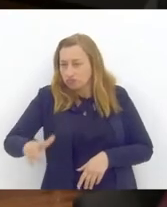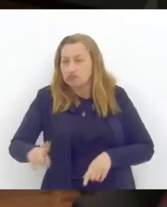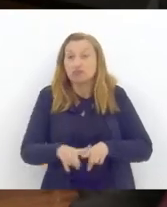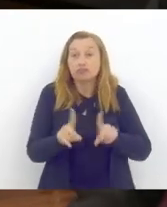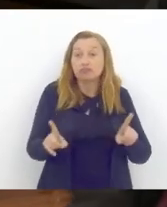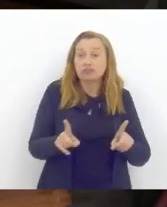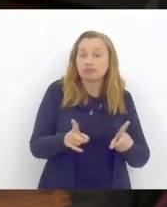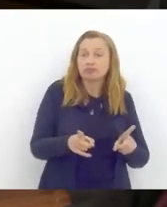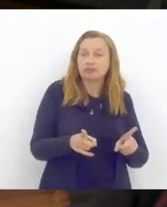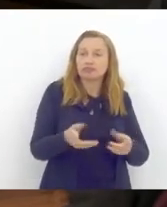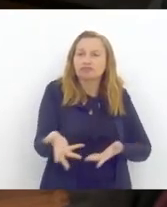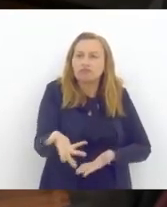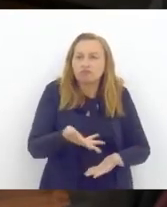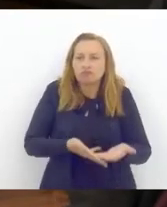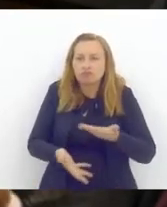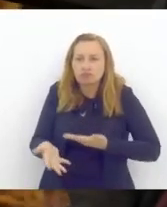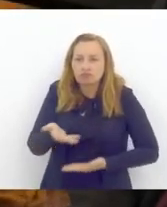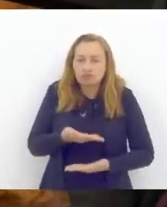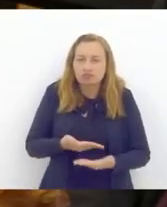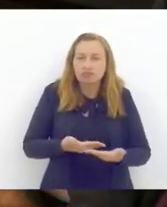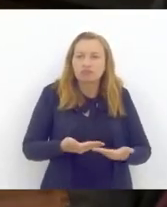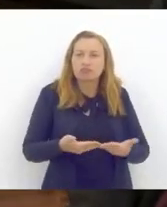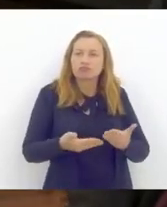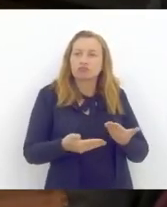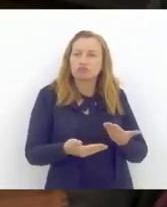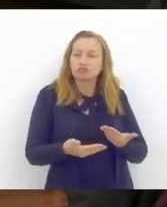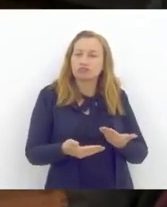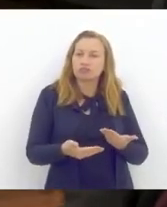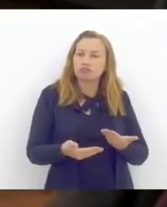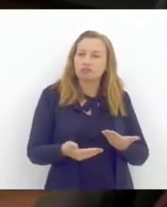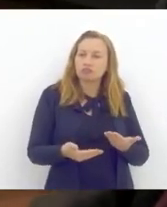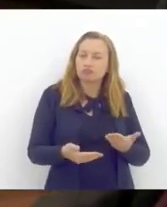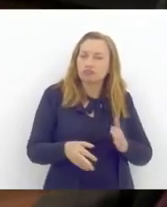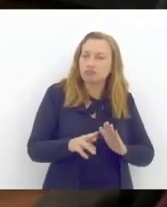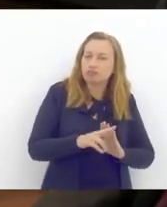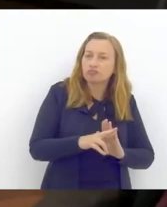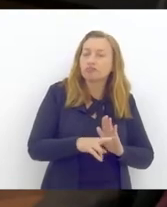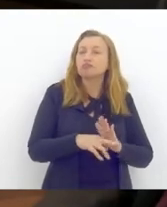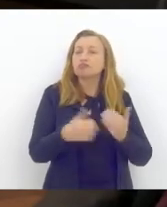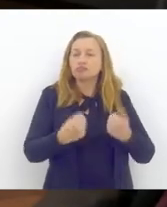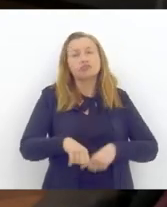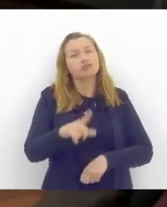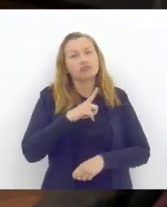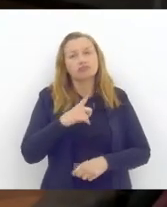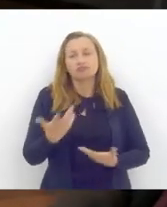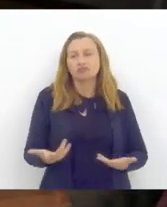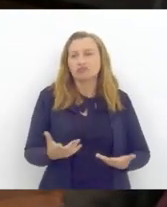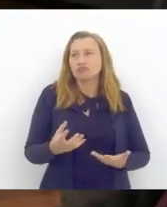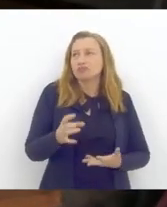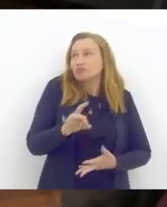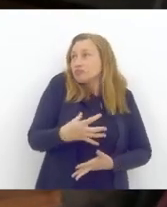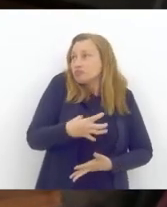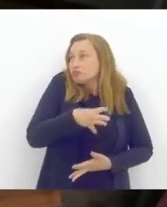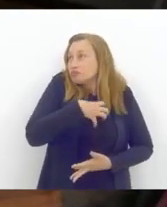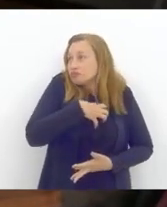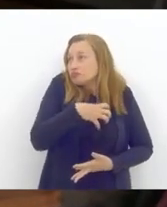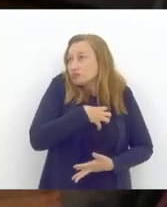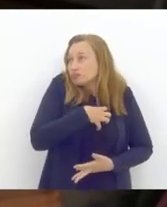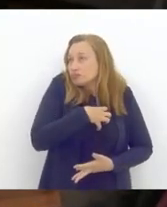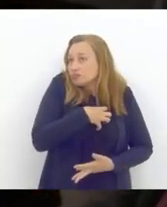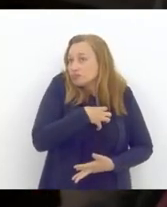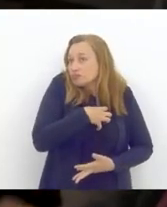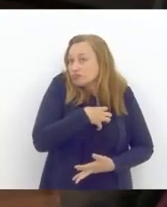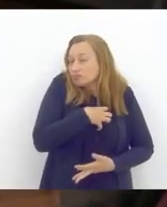o regime de colaboração tem que existir. Não adianta a gente ficar com o sentimento de